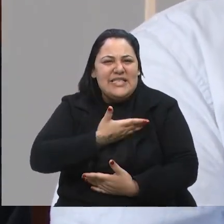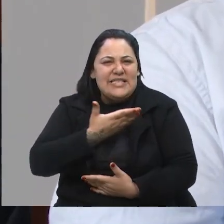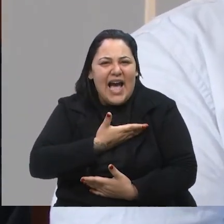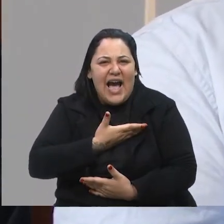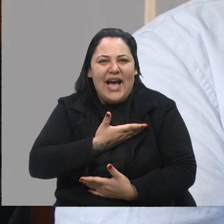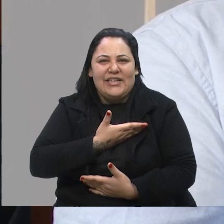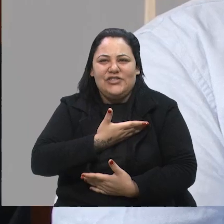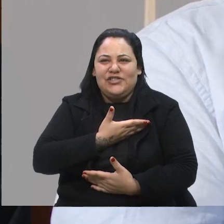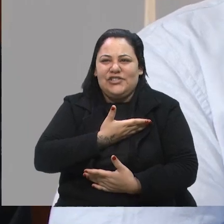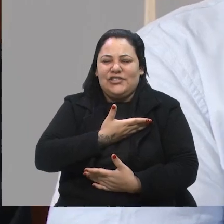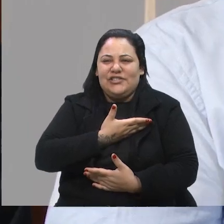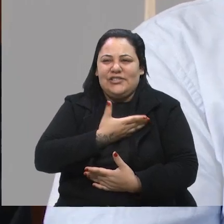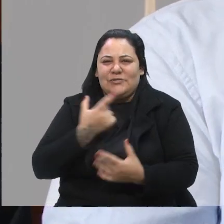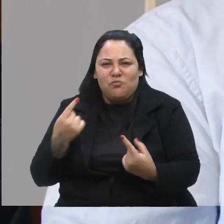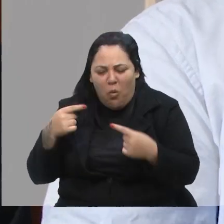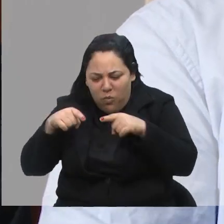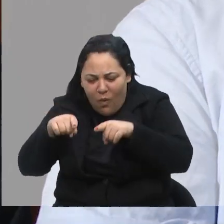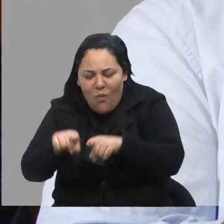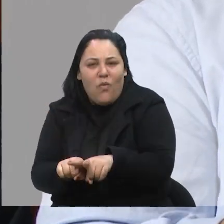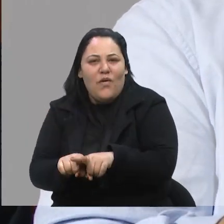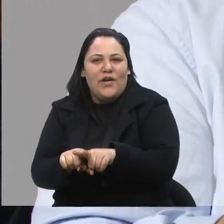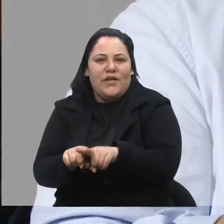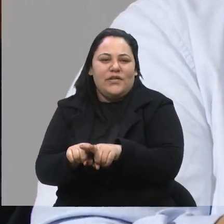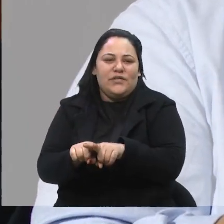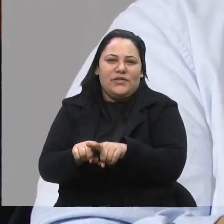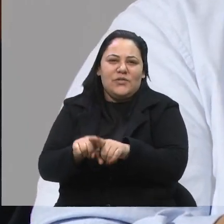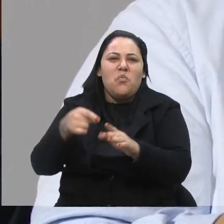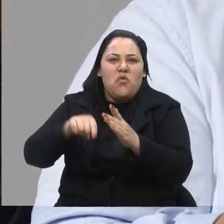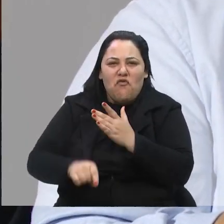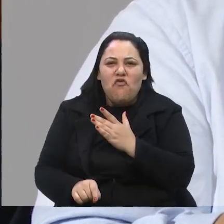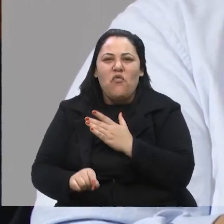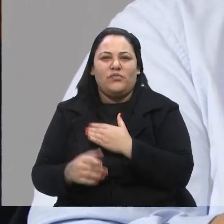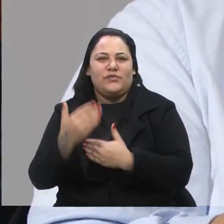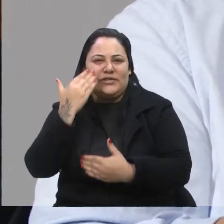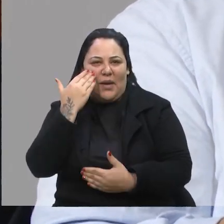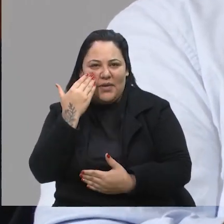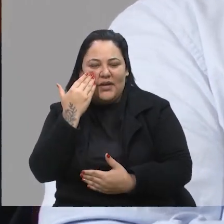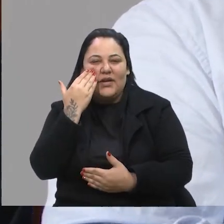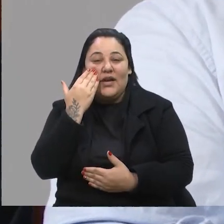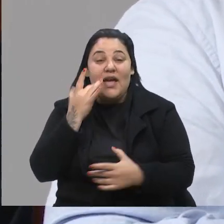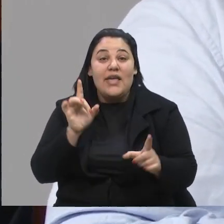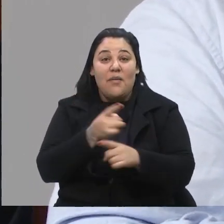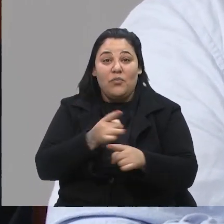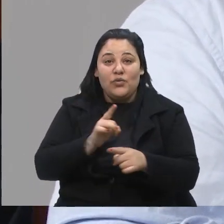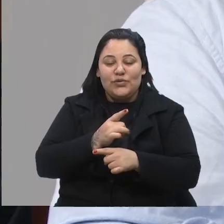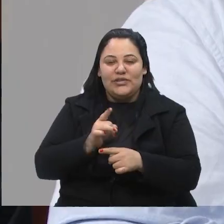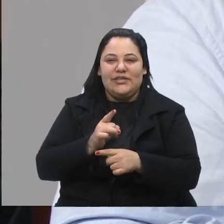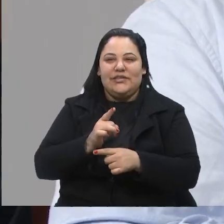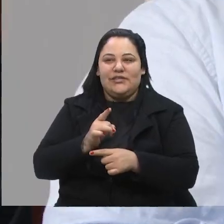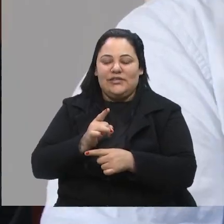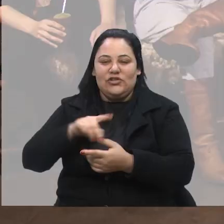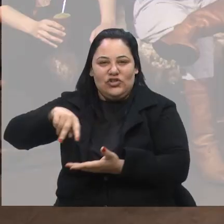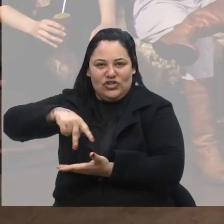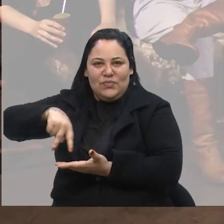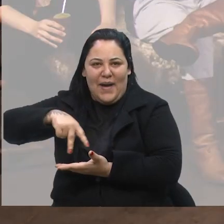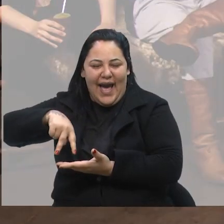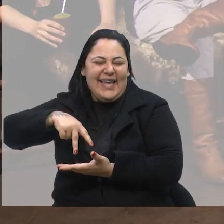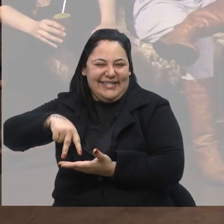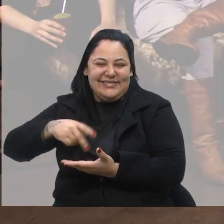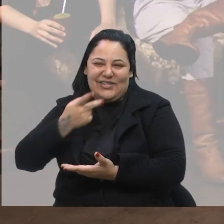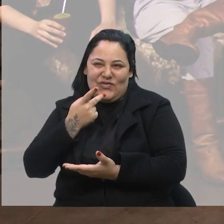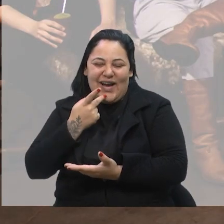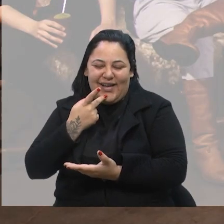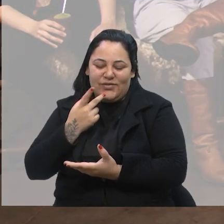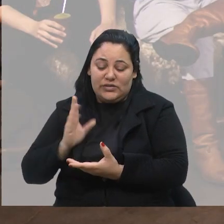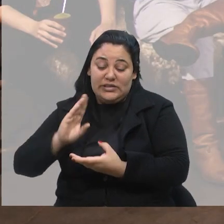fio de bigode, né? E a música de baile, que eu chamo assim, né? Que são 2 segmentos,